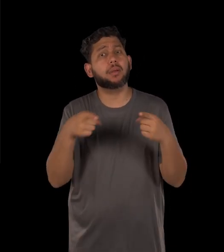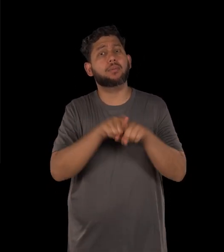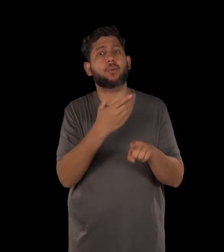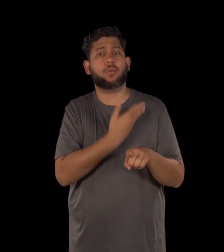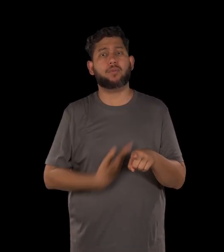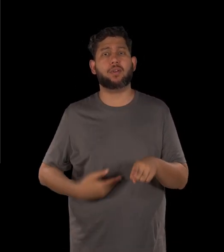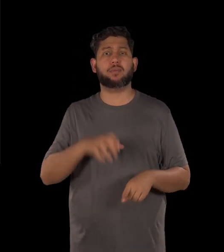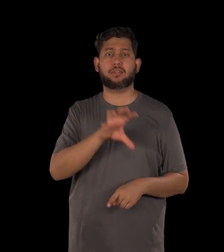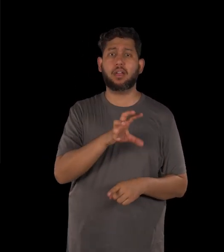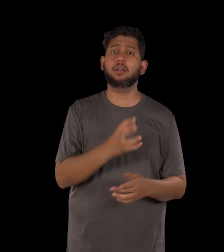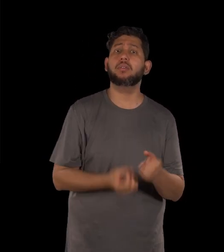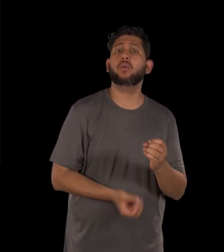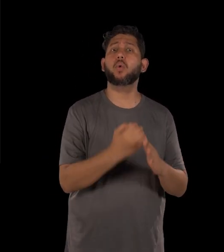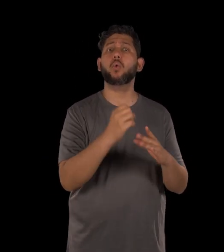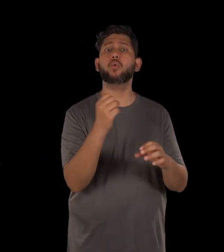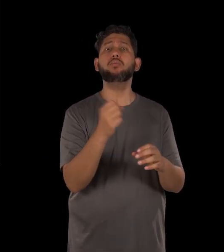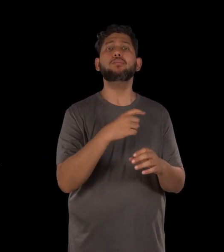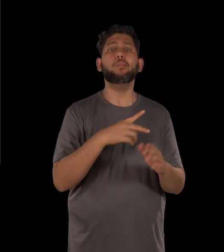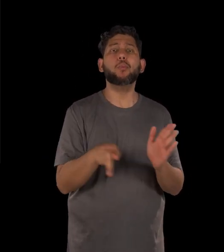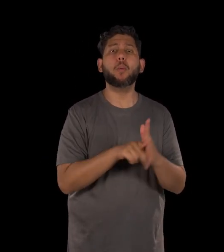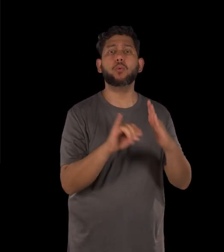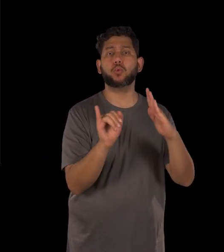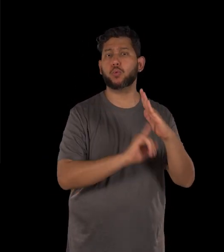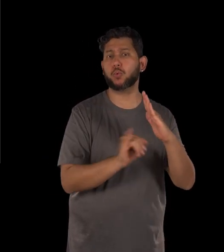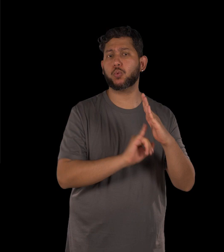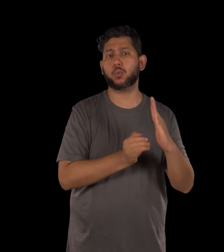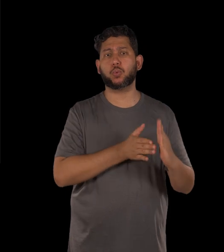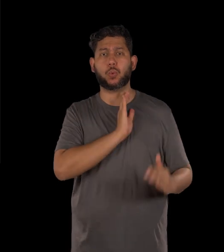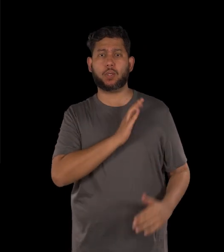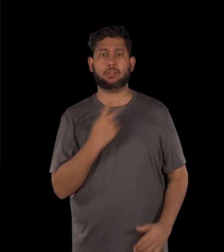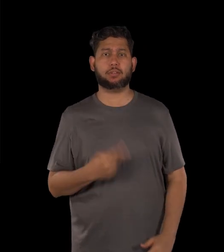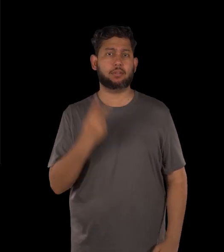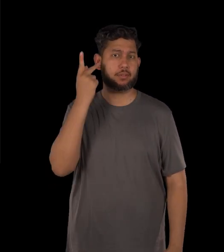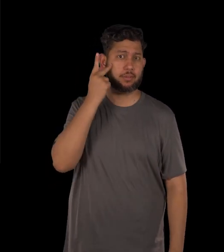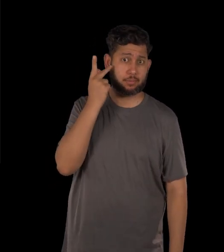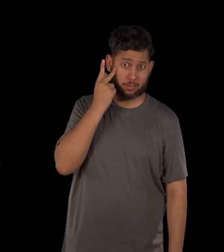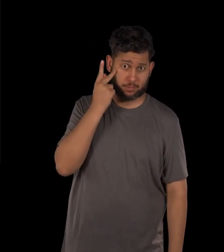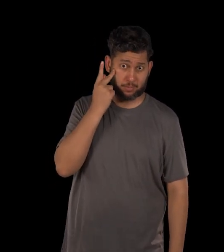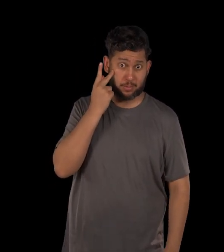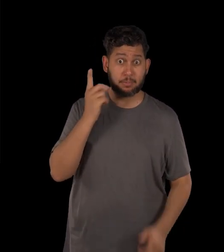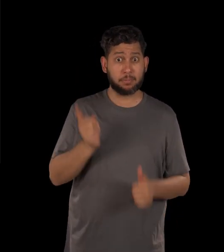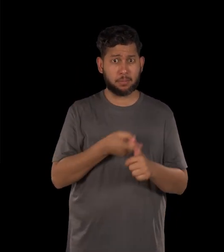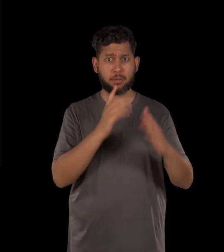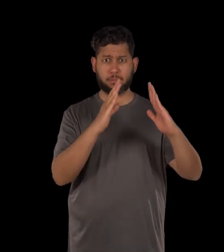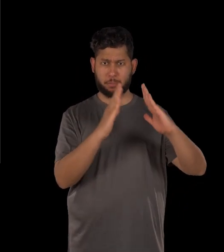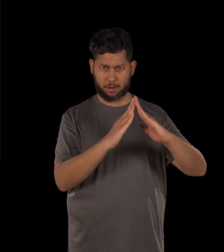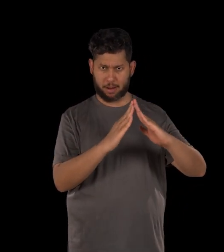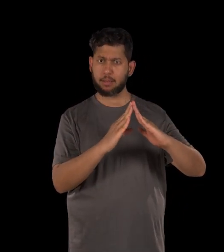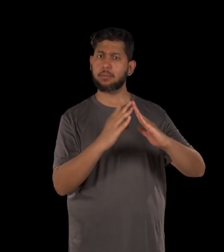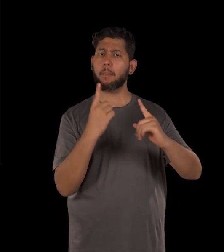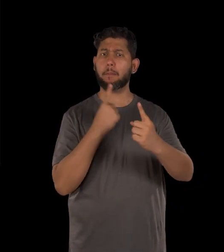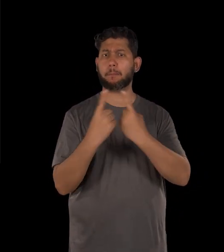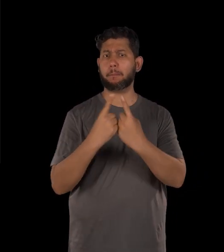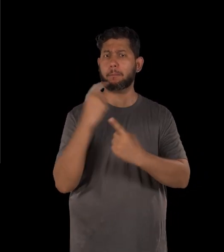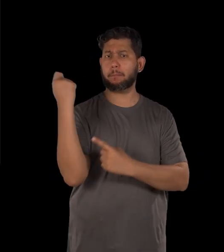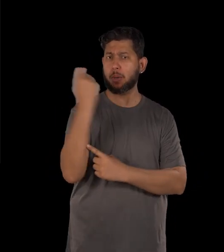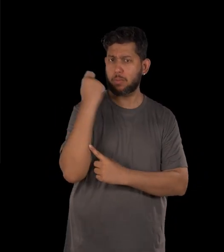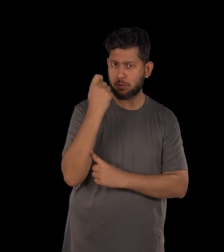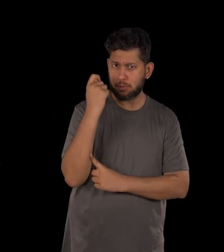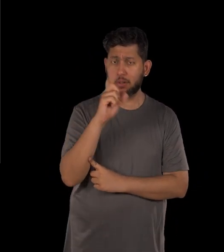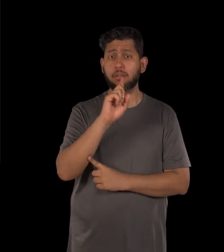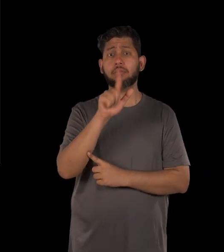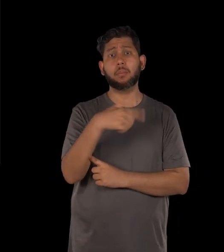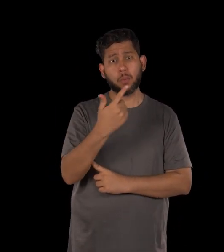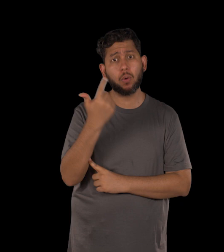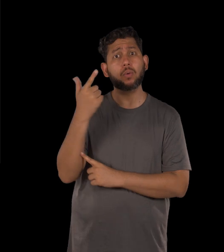do Instituto de Cardiologia do Estado de São Paulo, primeiro em um casarão da Avenida Paulista e depois em um local próximo